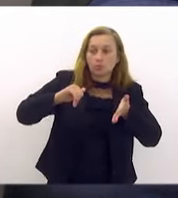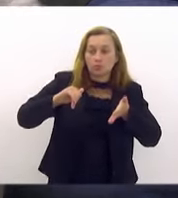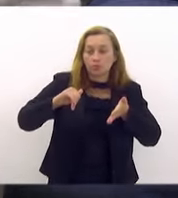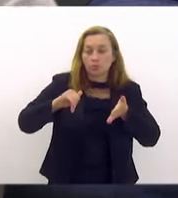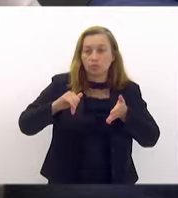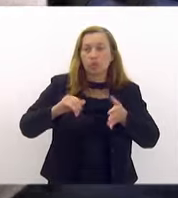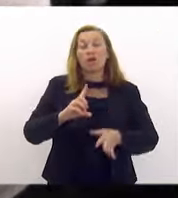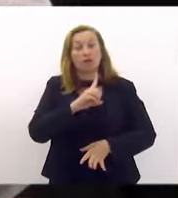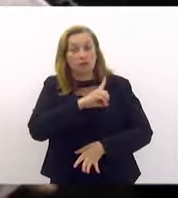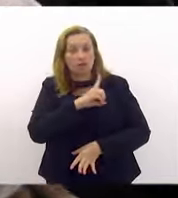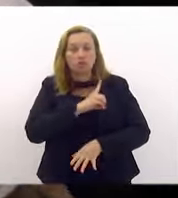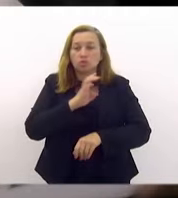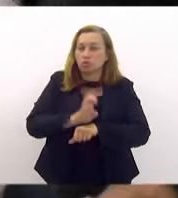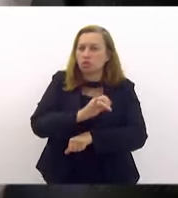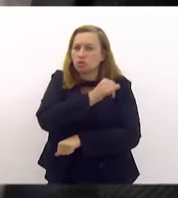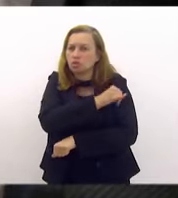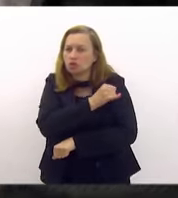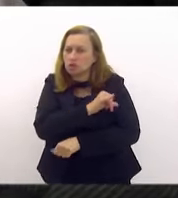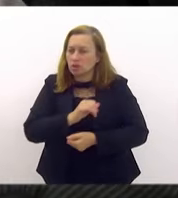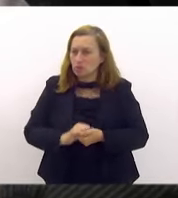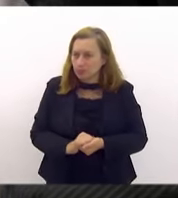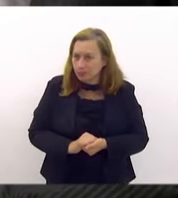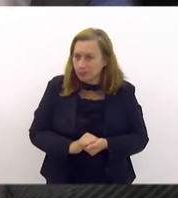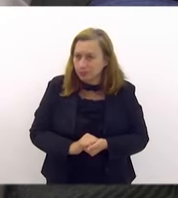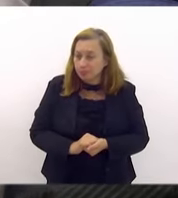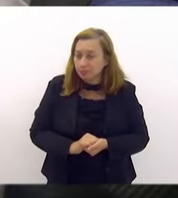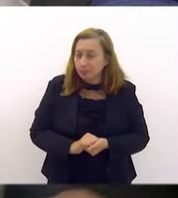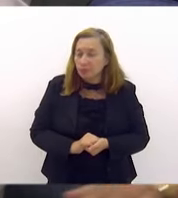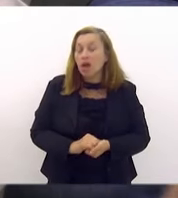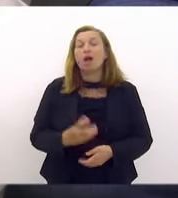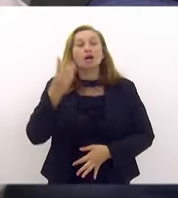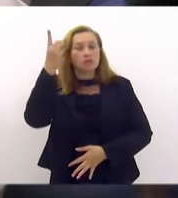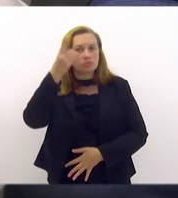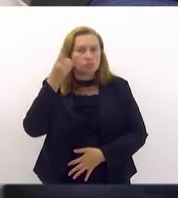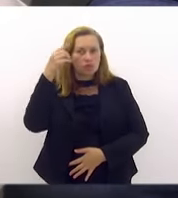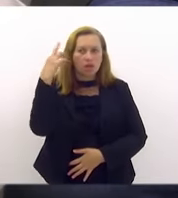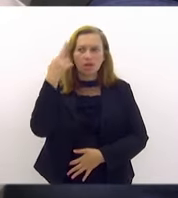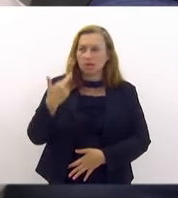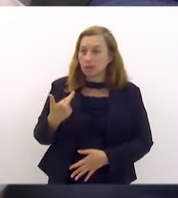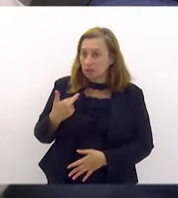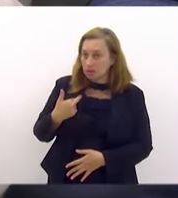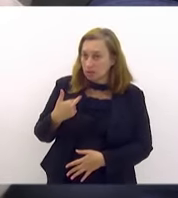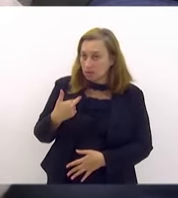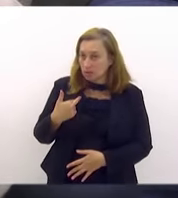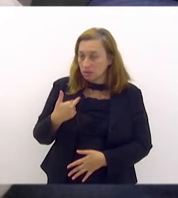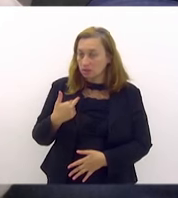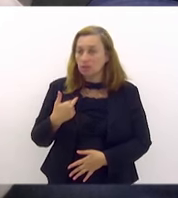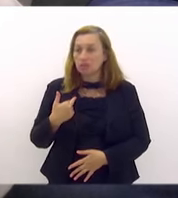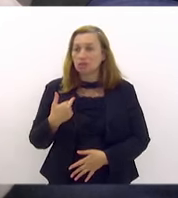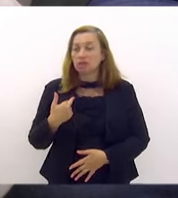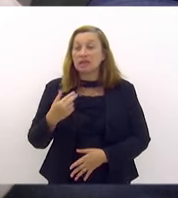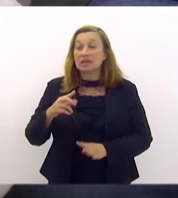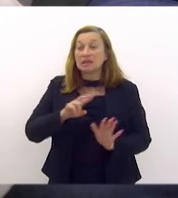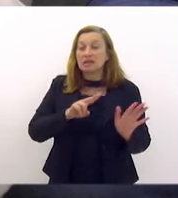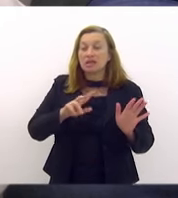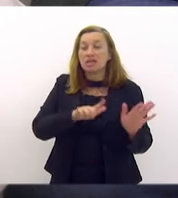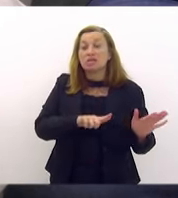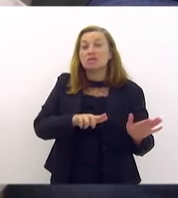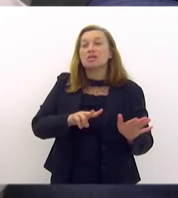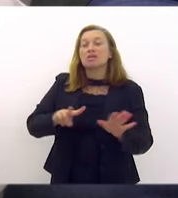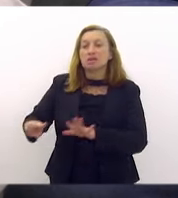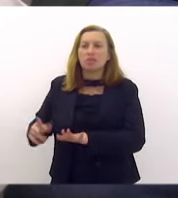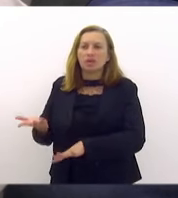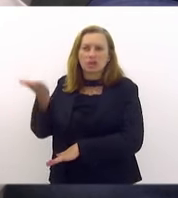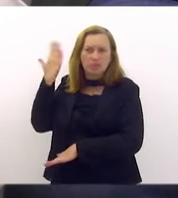delegacias do Estado do Rio de Janeiro e a deputada Renata que baixou em diligência na semana passada